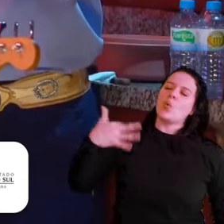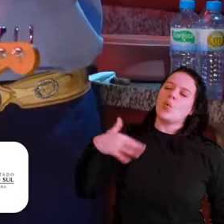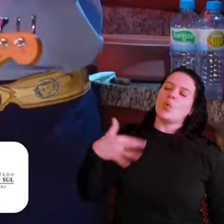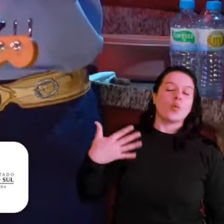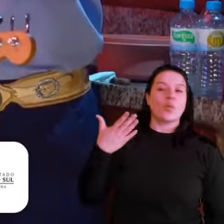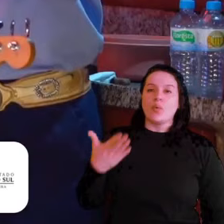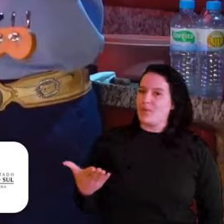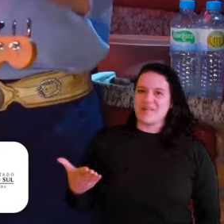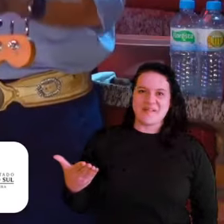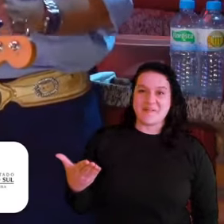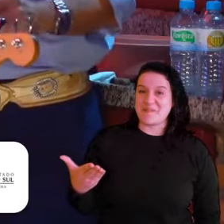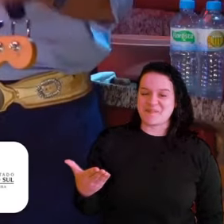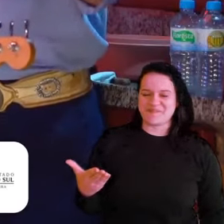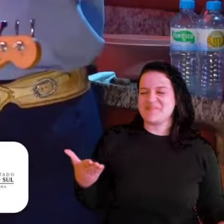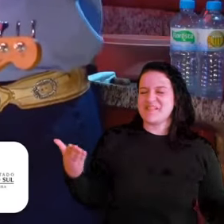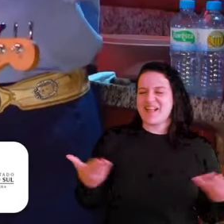assim.